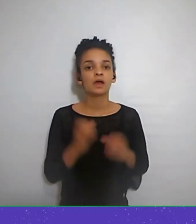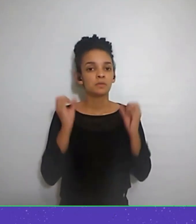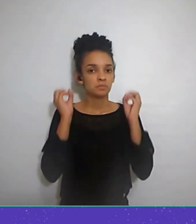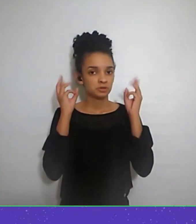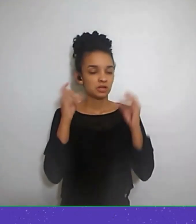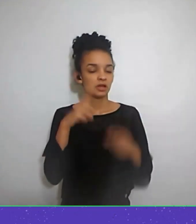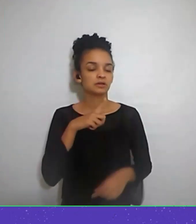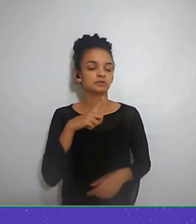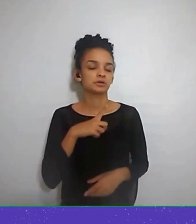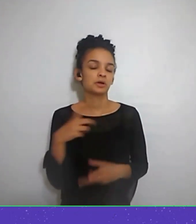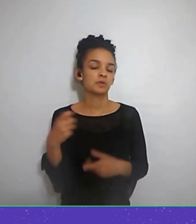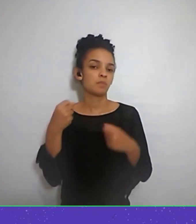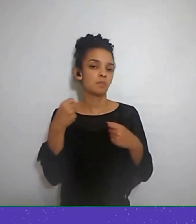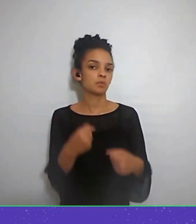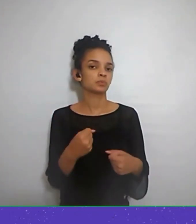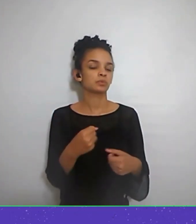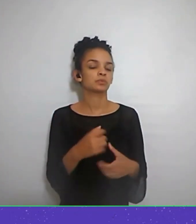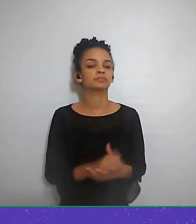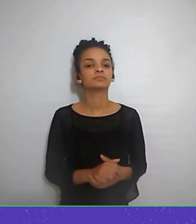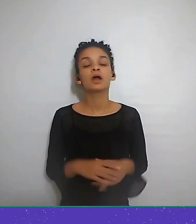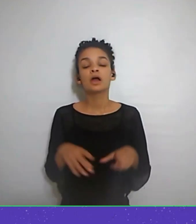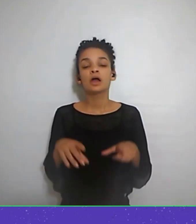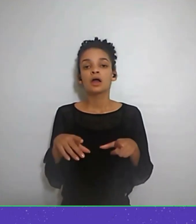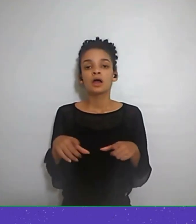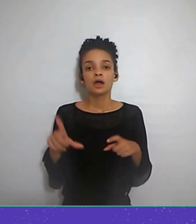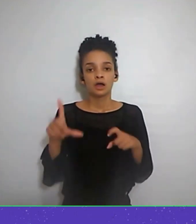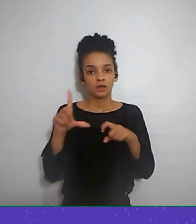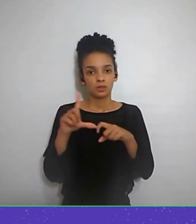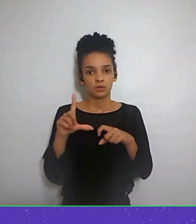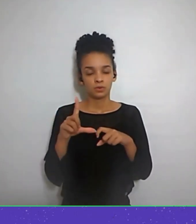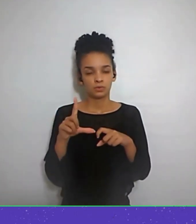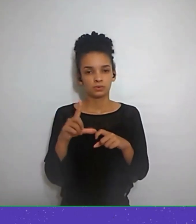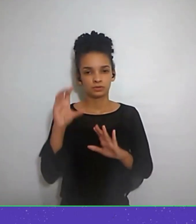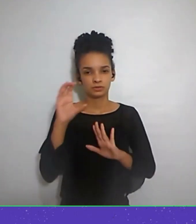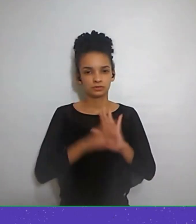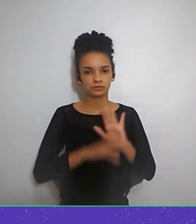obras. Lucas 24.